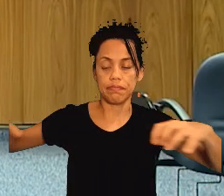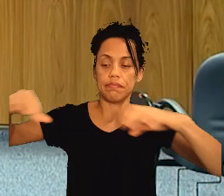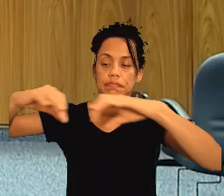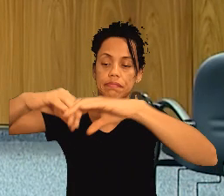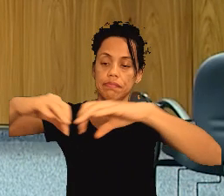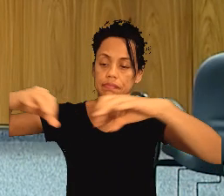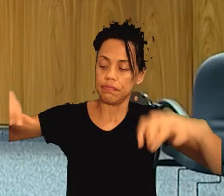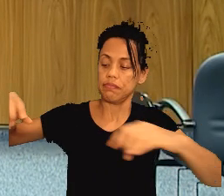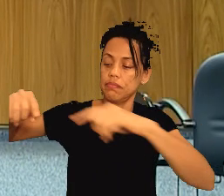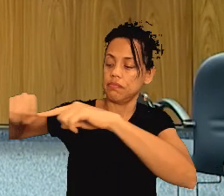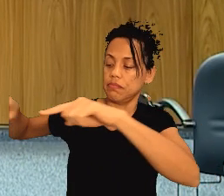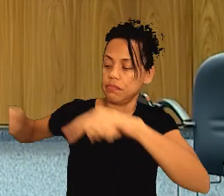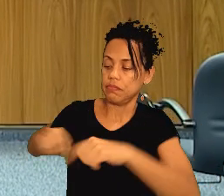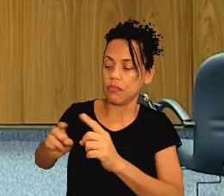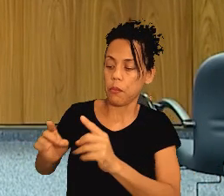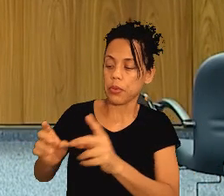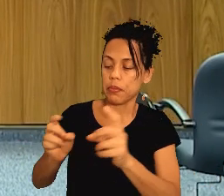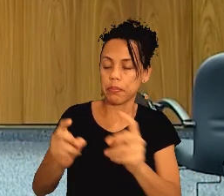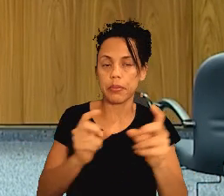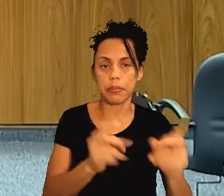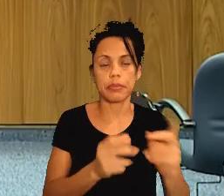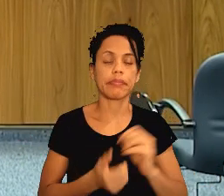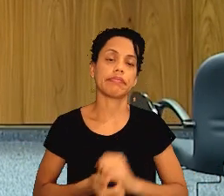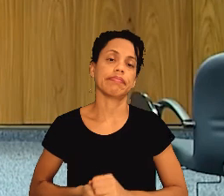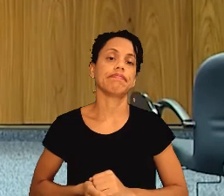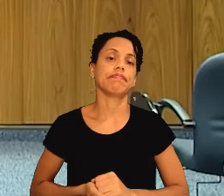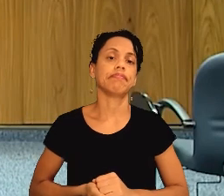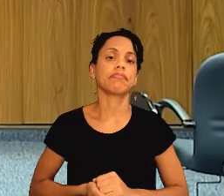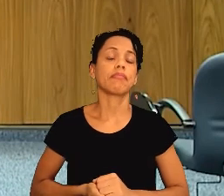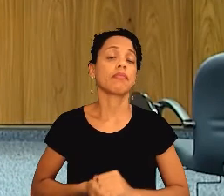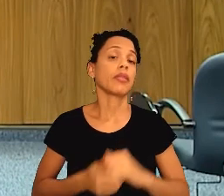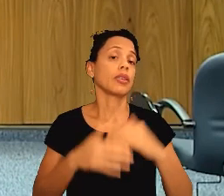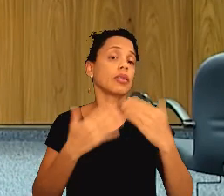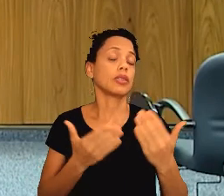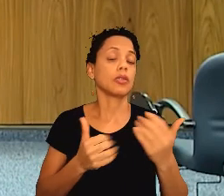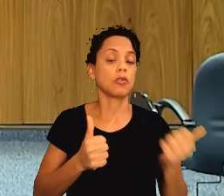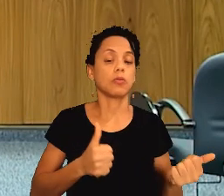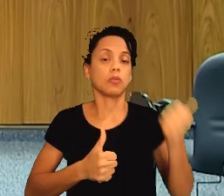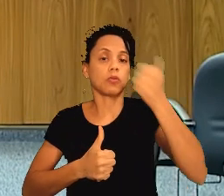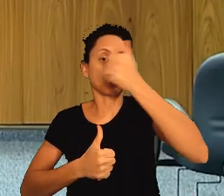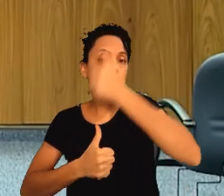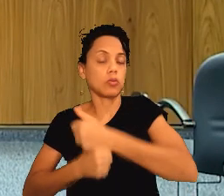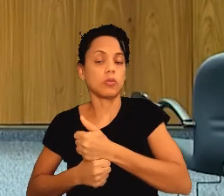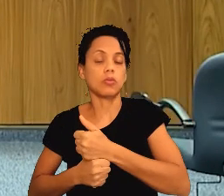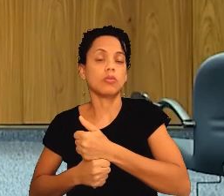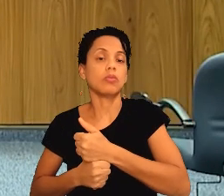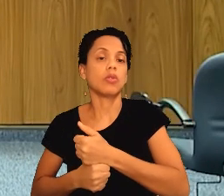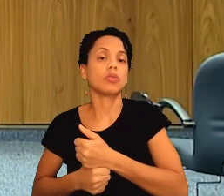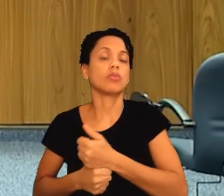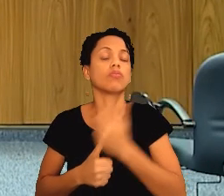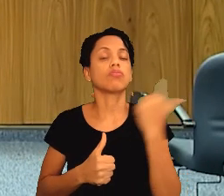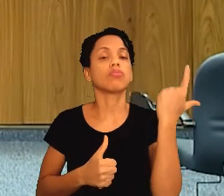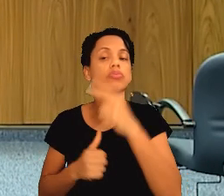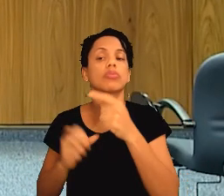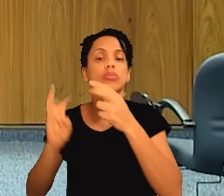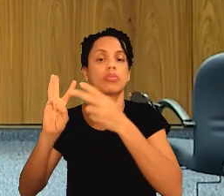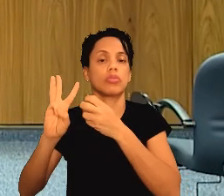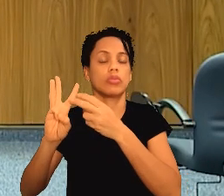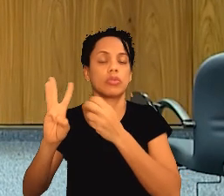de parcelas desses territórios. Portanto, essa ideia da posse indígena